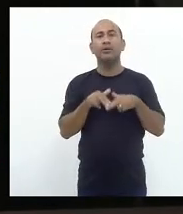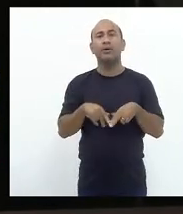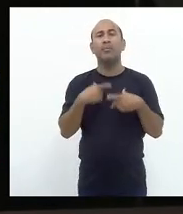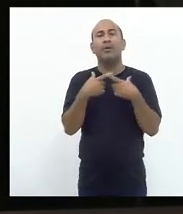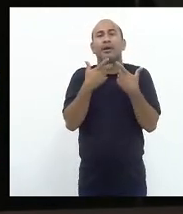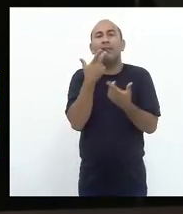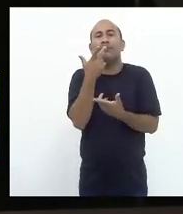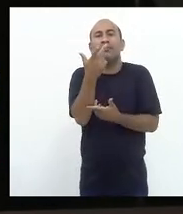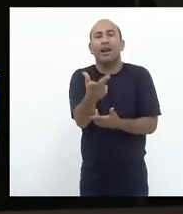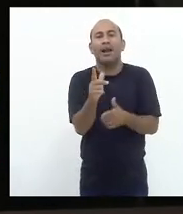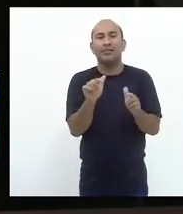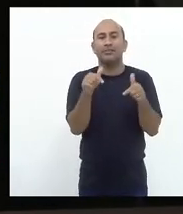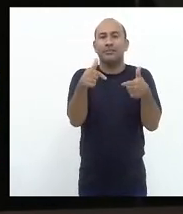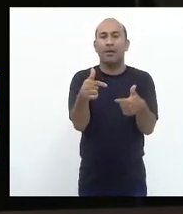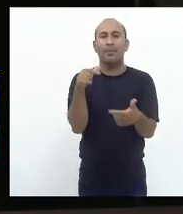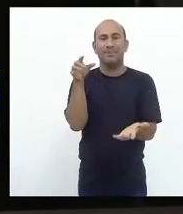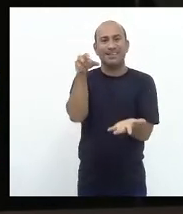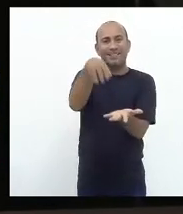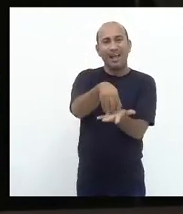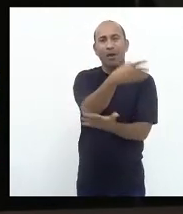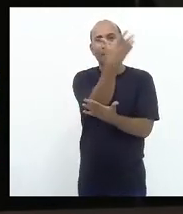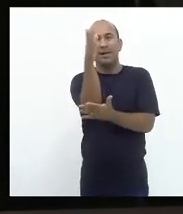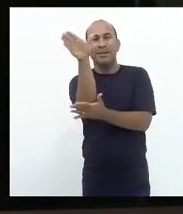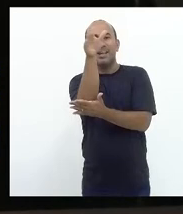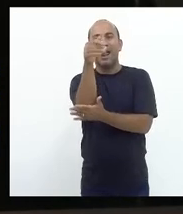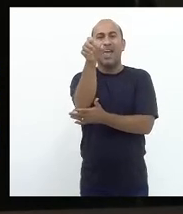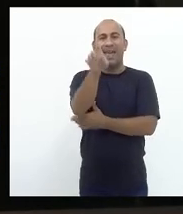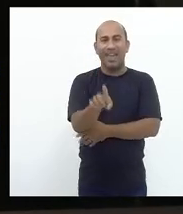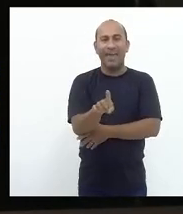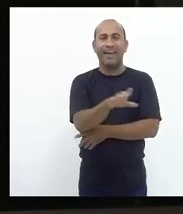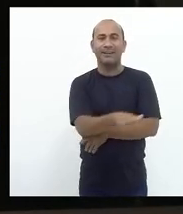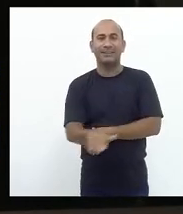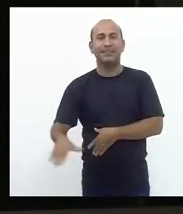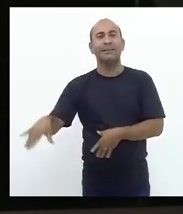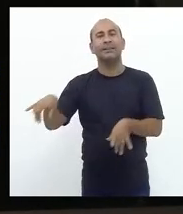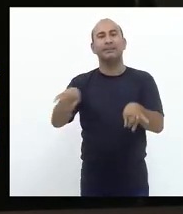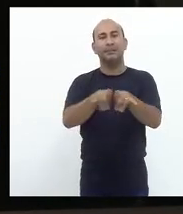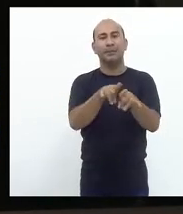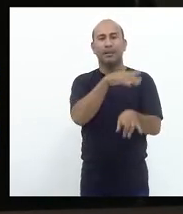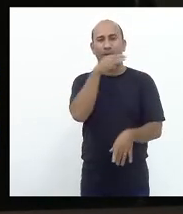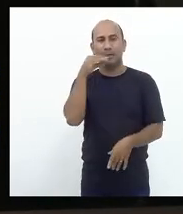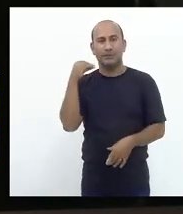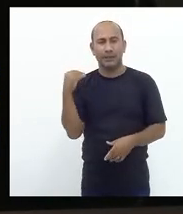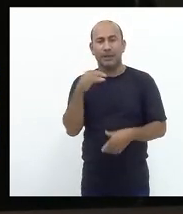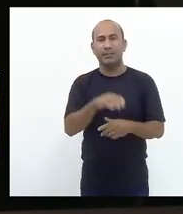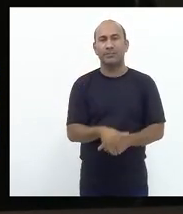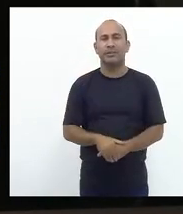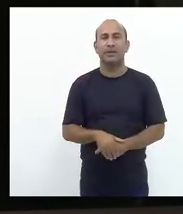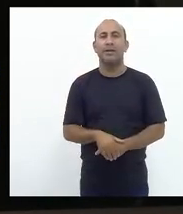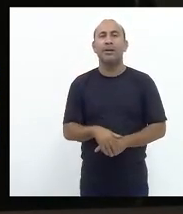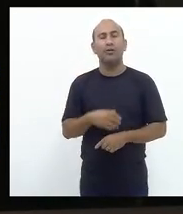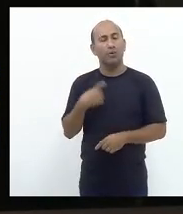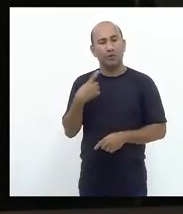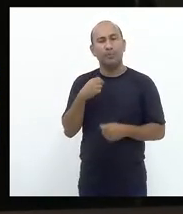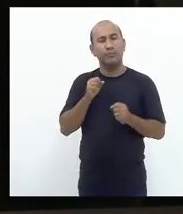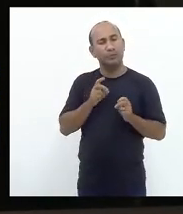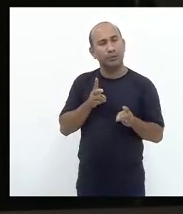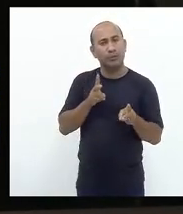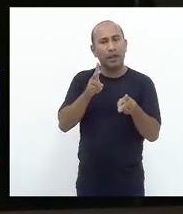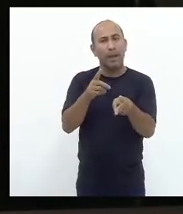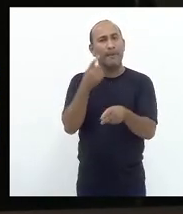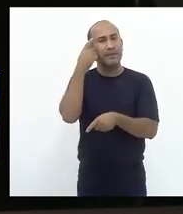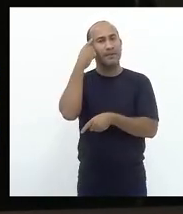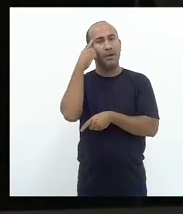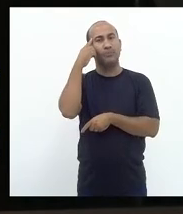minha central bandeira é a da criança e do adolescente. Então, que possamos seguir pensando